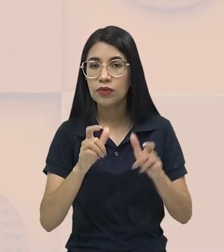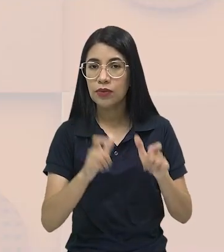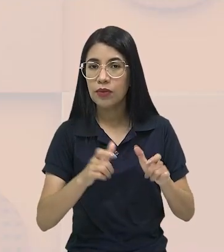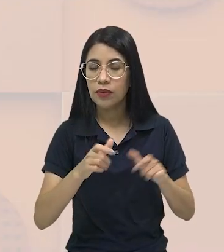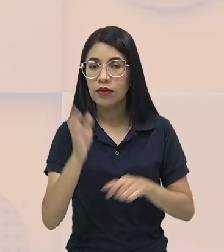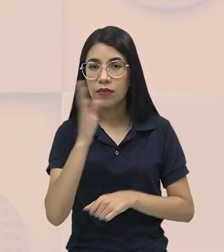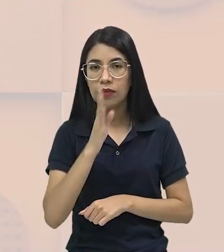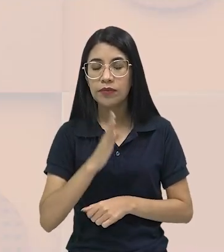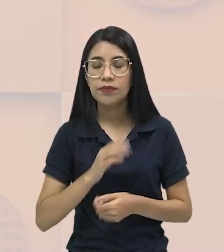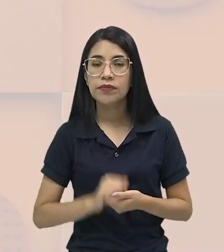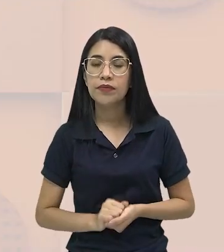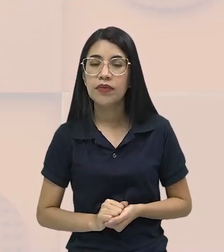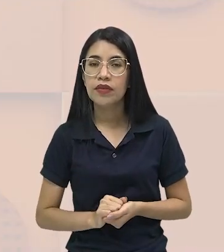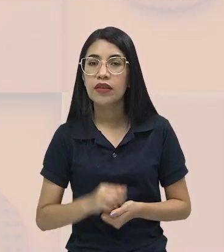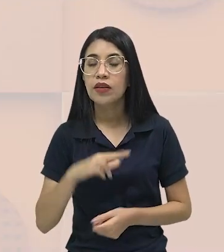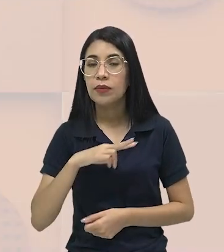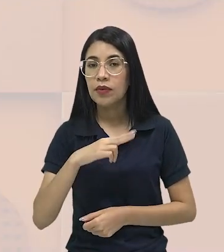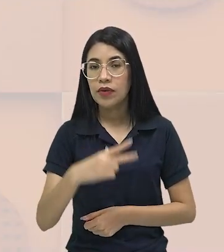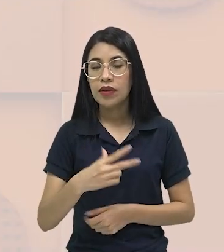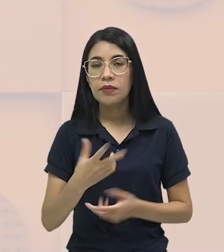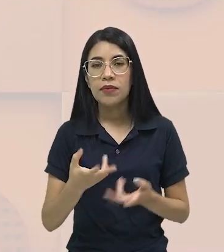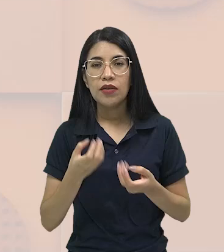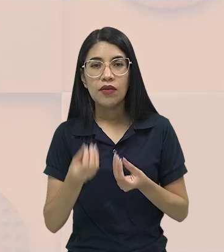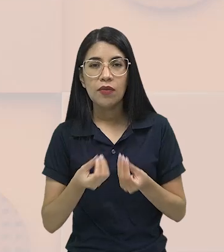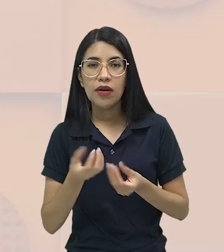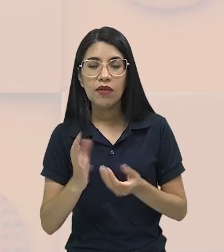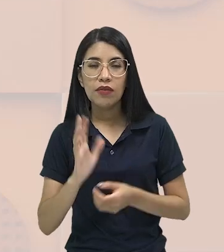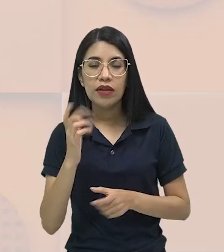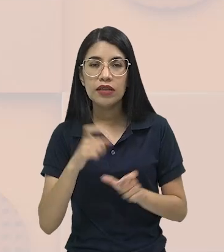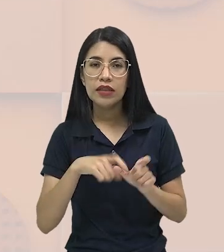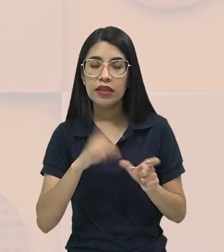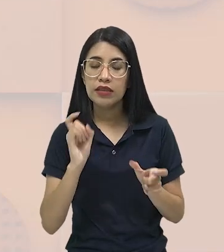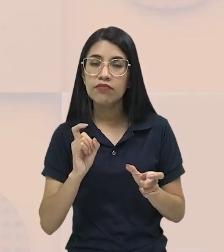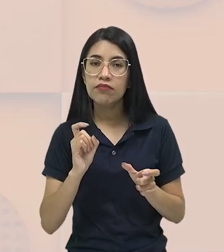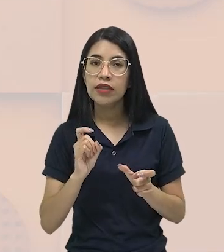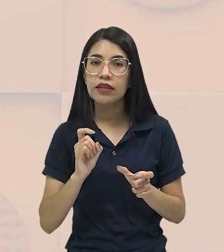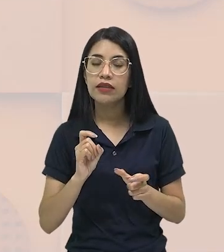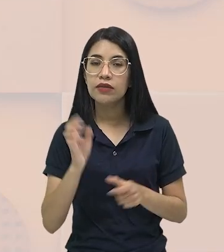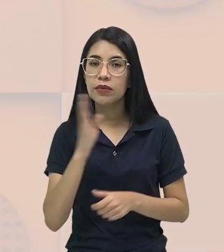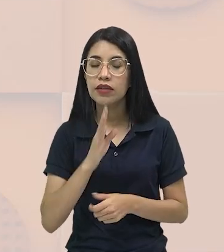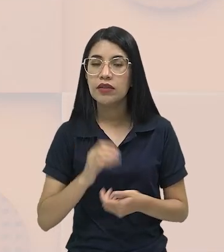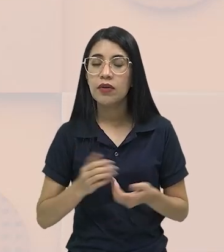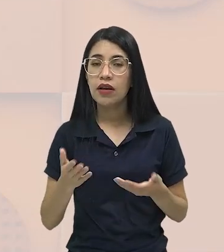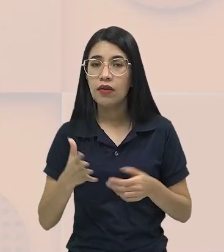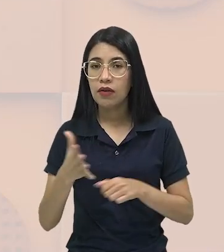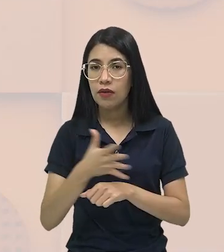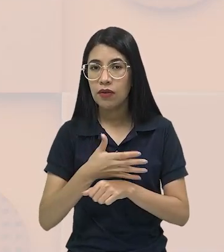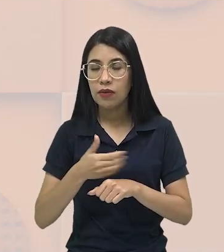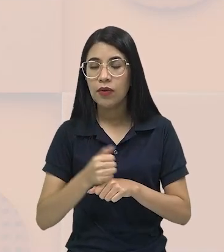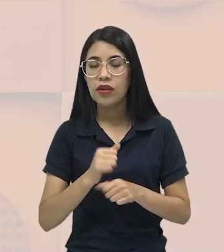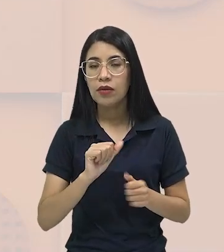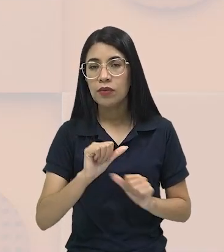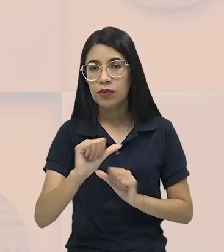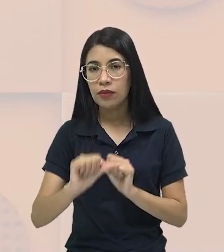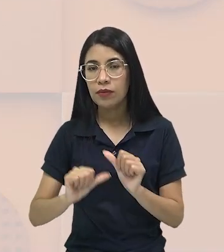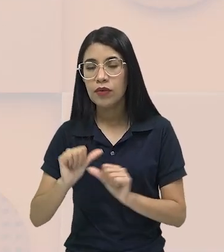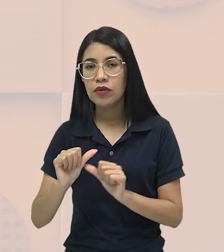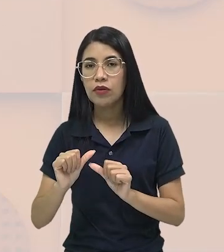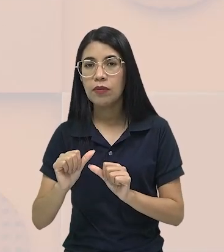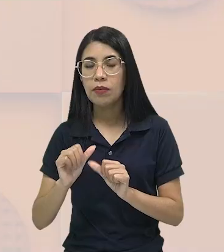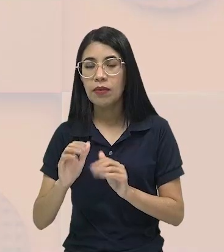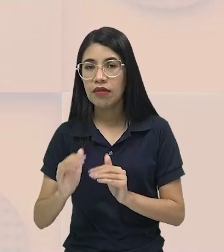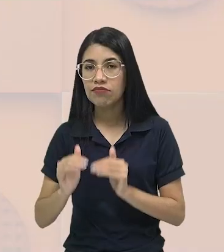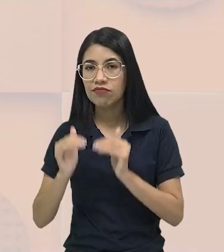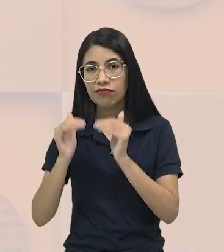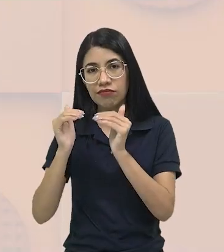interessante isso vai ser no nosso processo de independência. Nós deixamos de ser colônia. Somos agora um reino unido a Portugal.